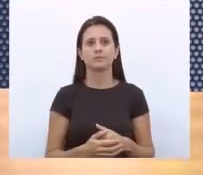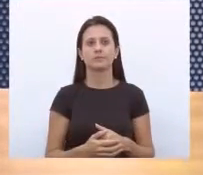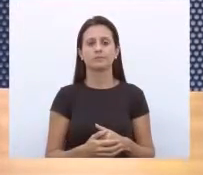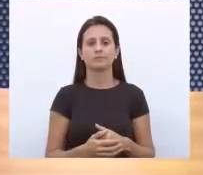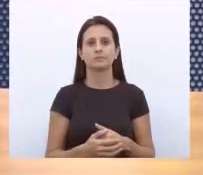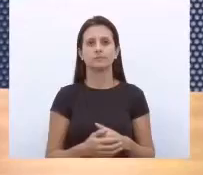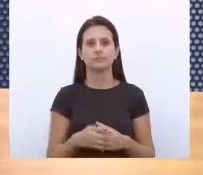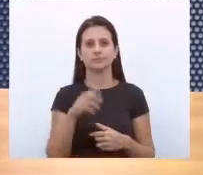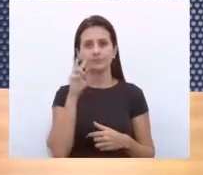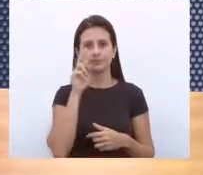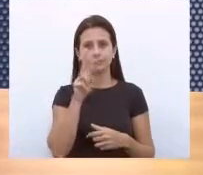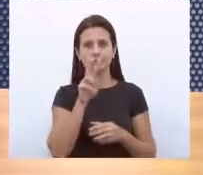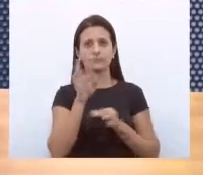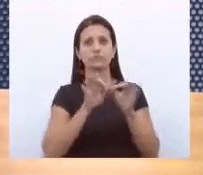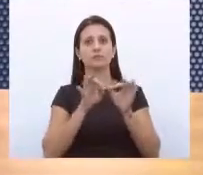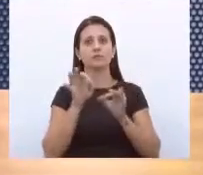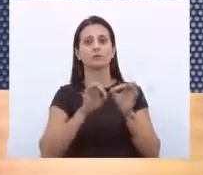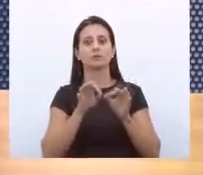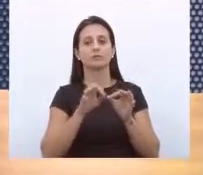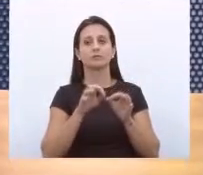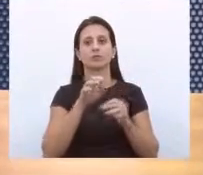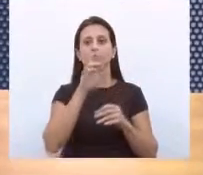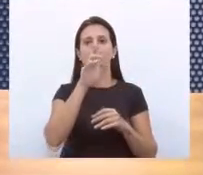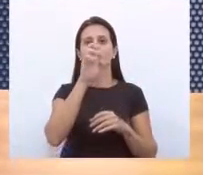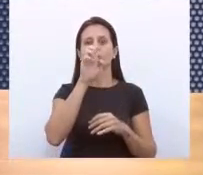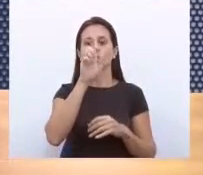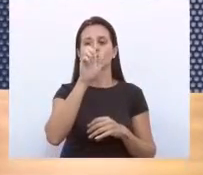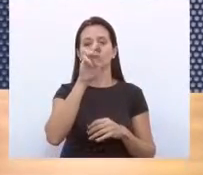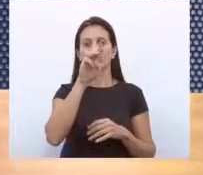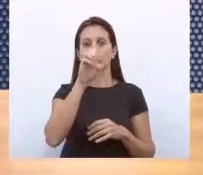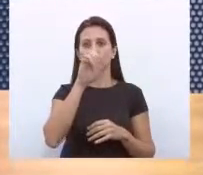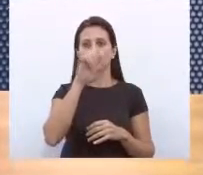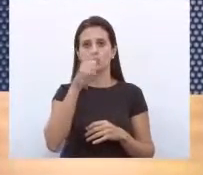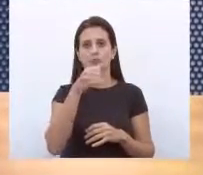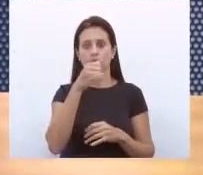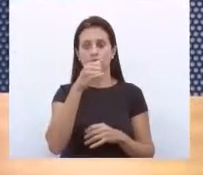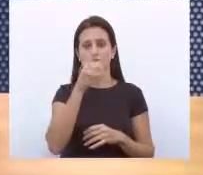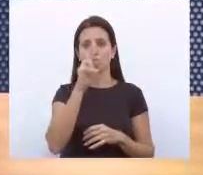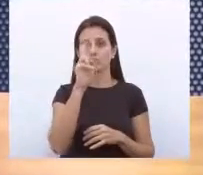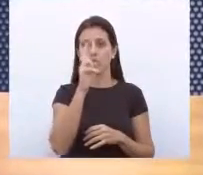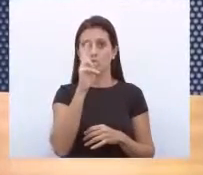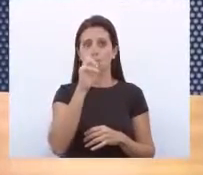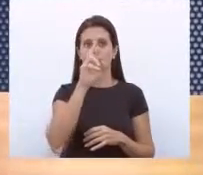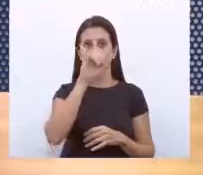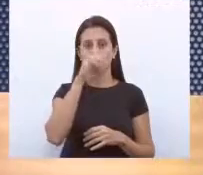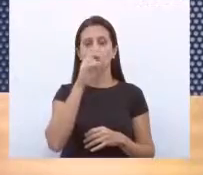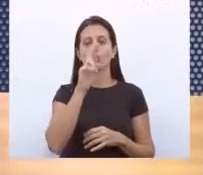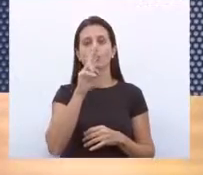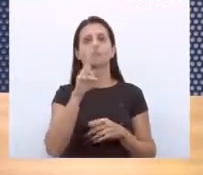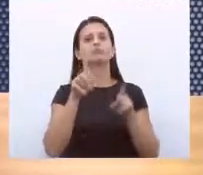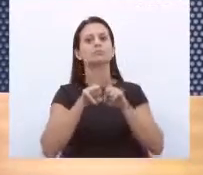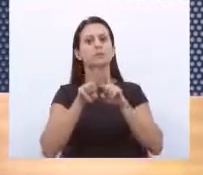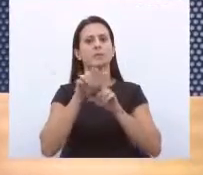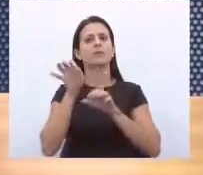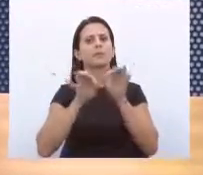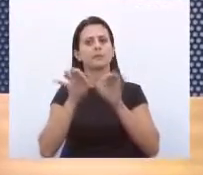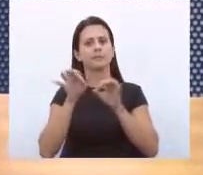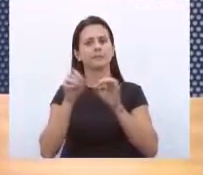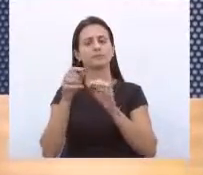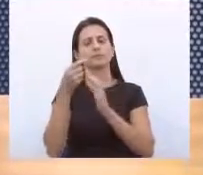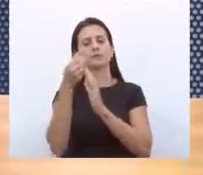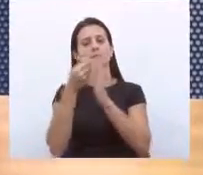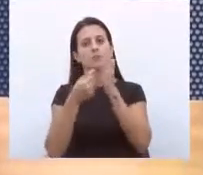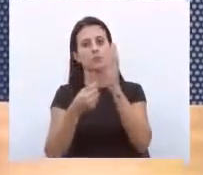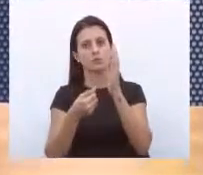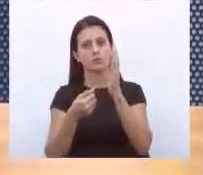projeto de regime jurídico único, e nós estamos preparando também o projeto de orçamento.